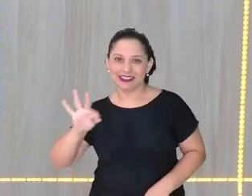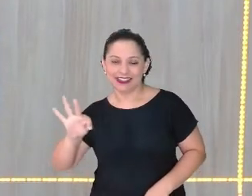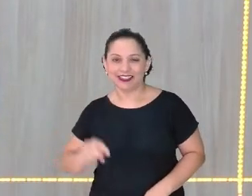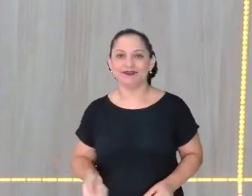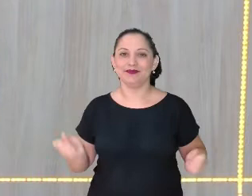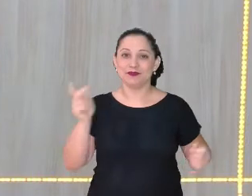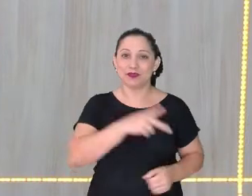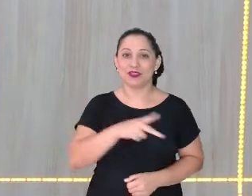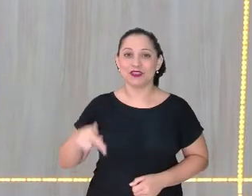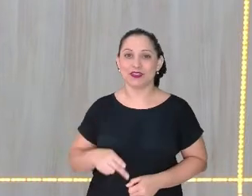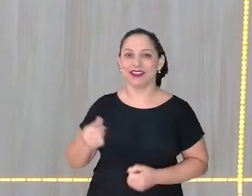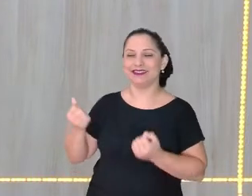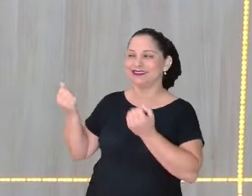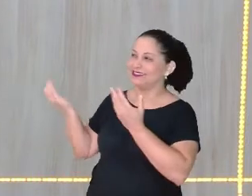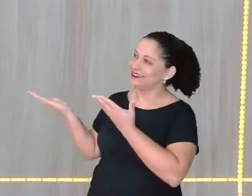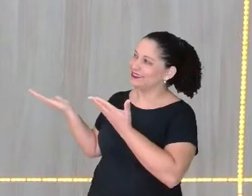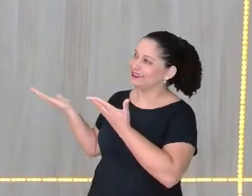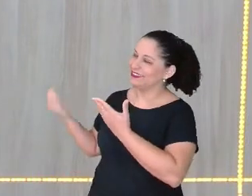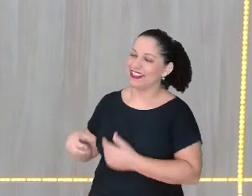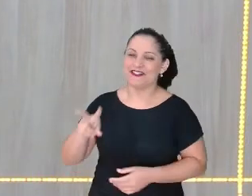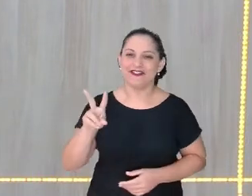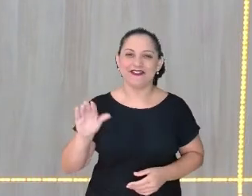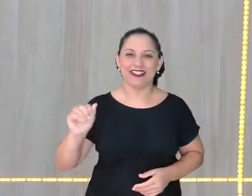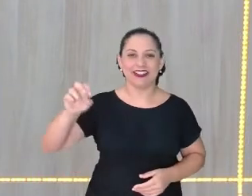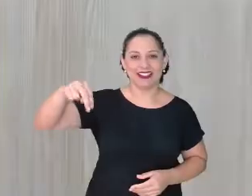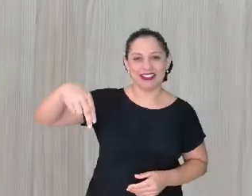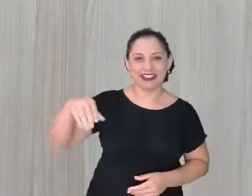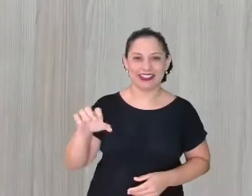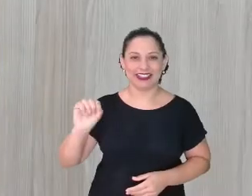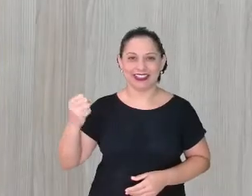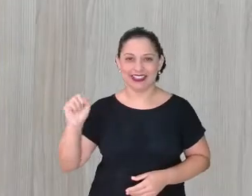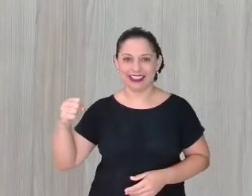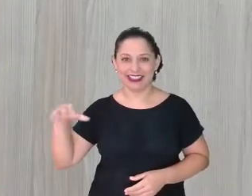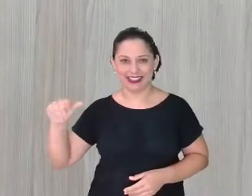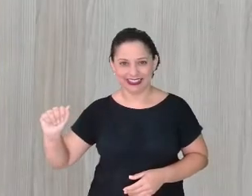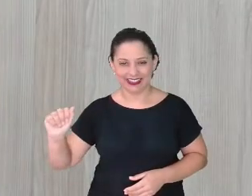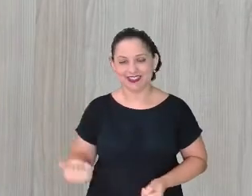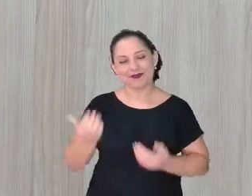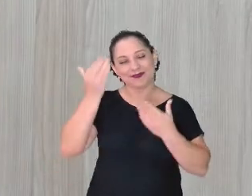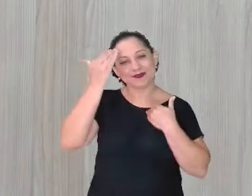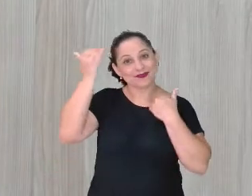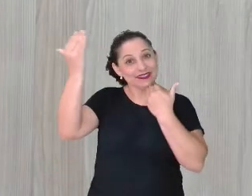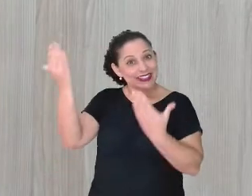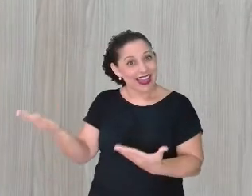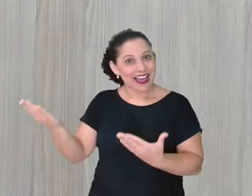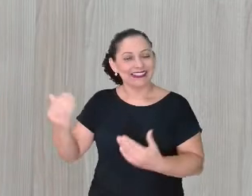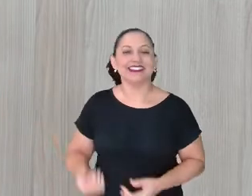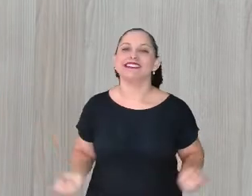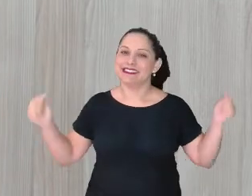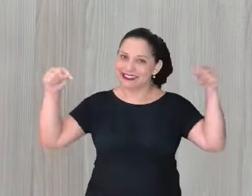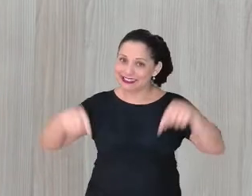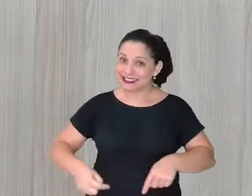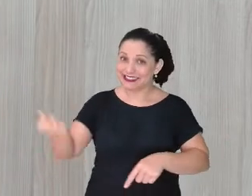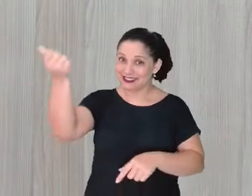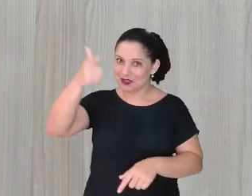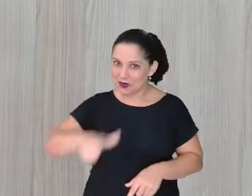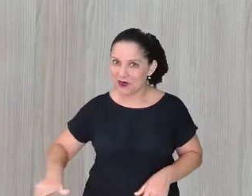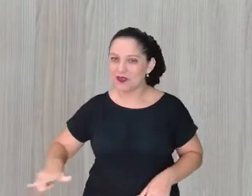professora Vanessa. Seja bem-vinda, professora Vanessa. Obrigada, professor. Olha, eu aqui de novo,